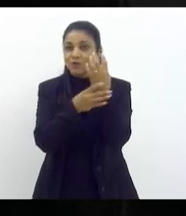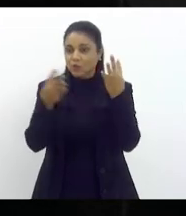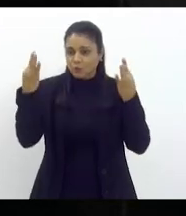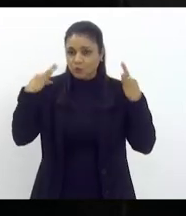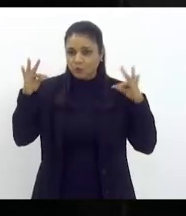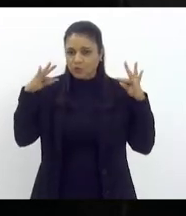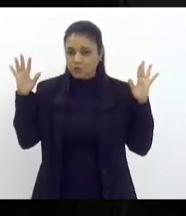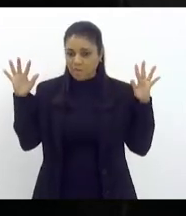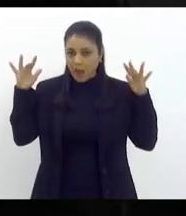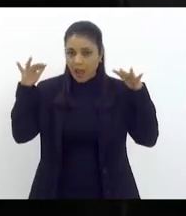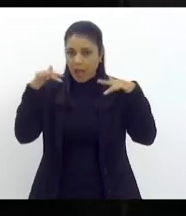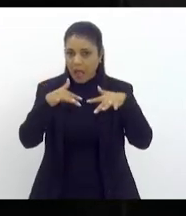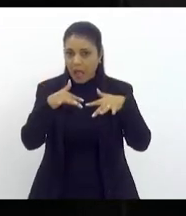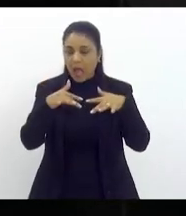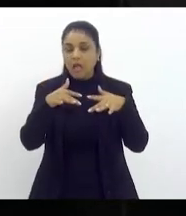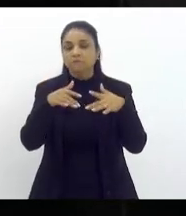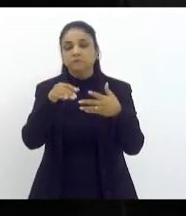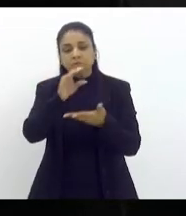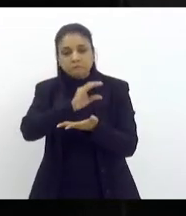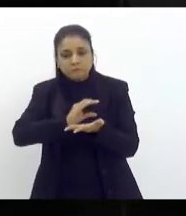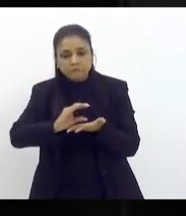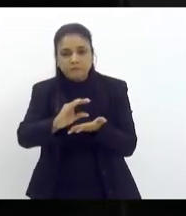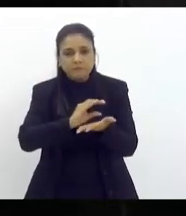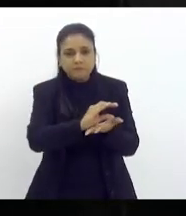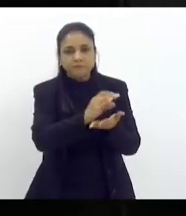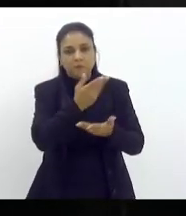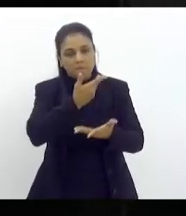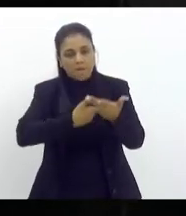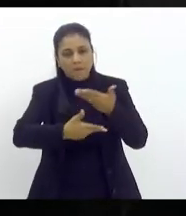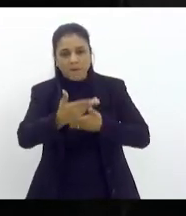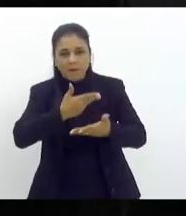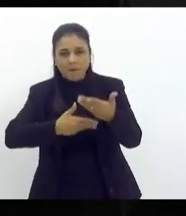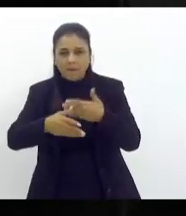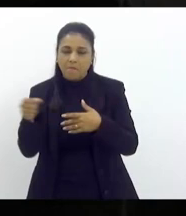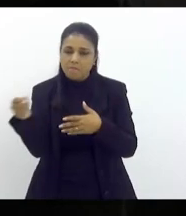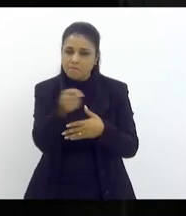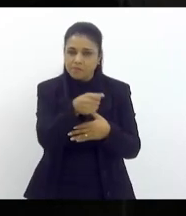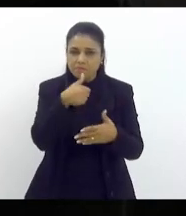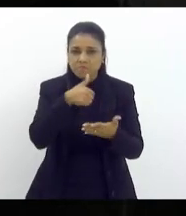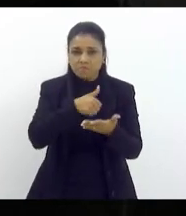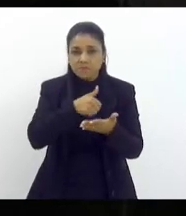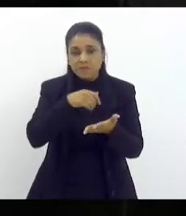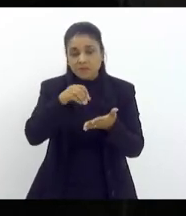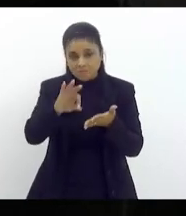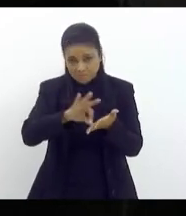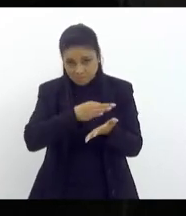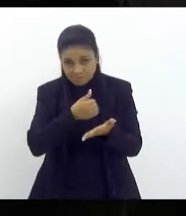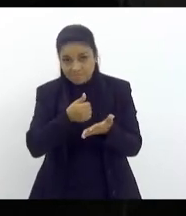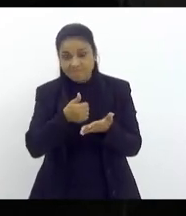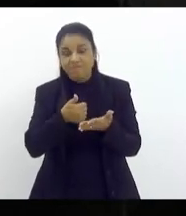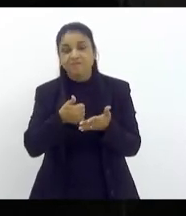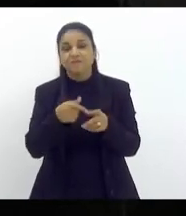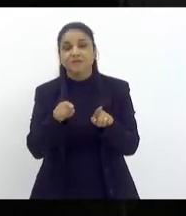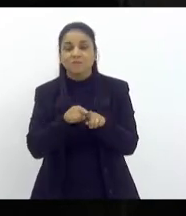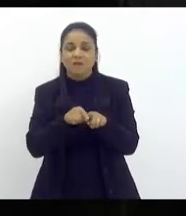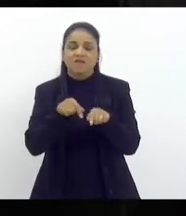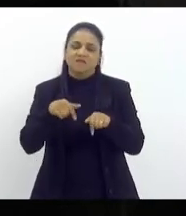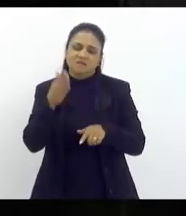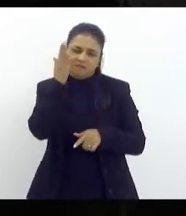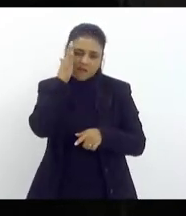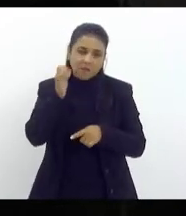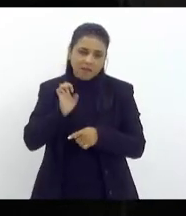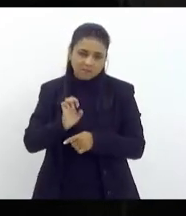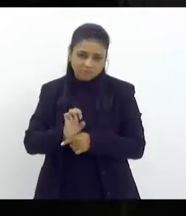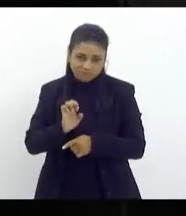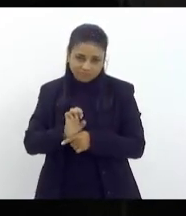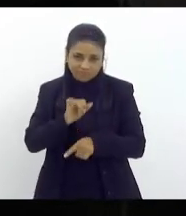turistas gera mais movimento econômico empregos e renda e a gente sabe que o Rio de Janeiro ele é abençoado por uma